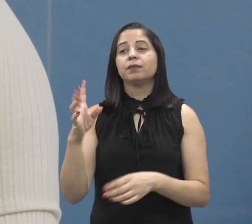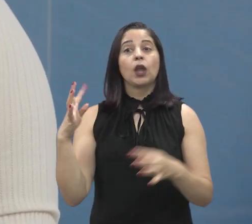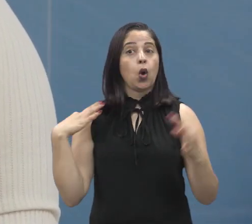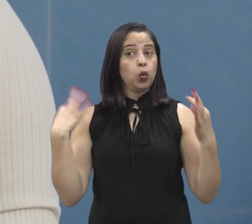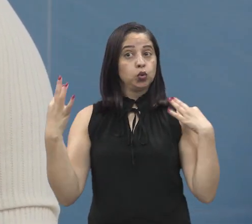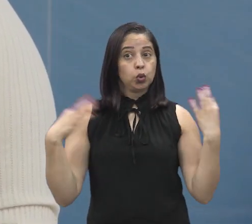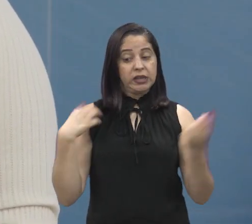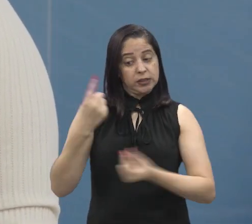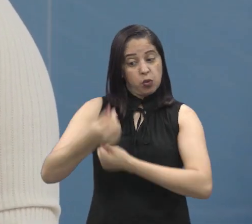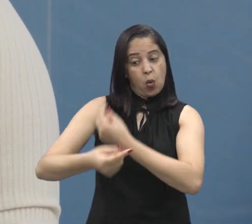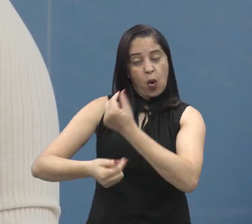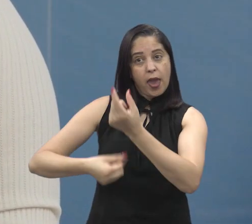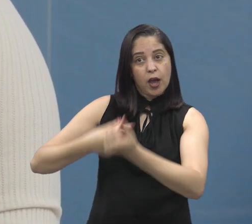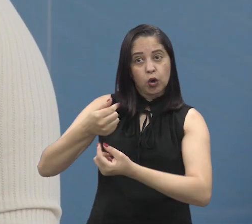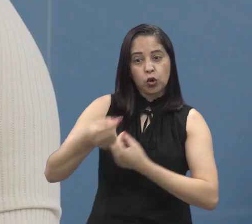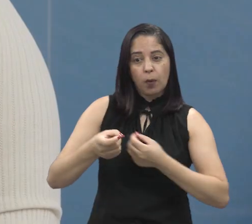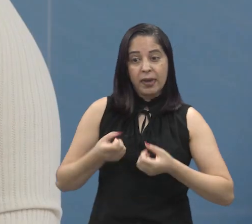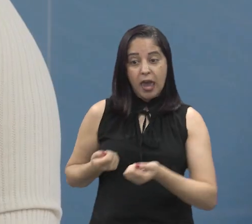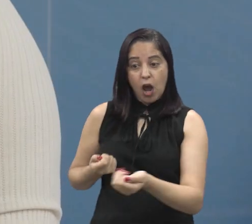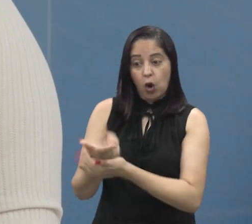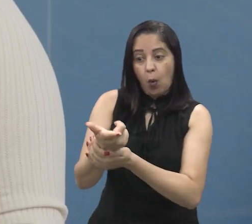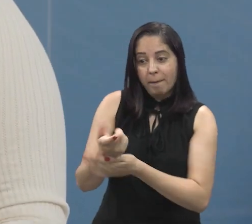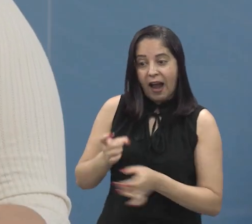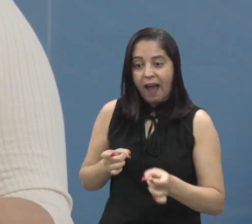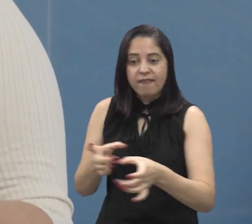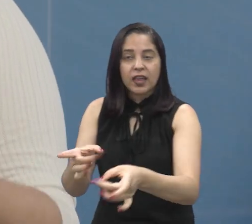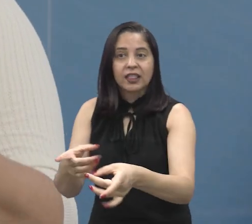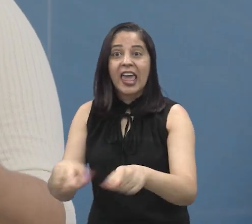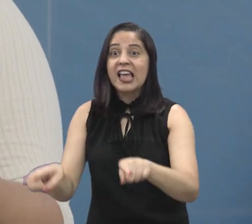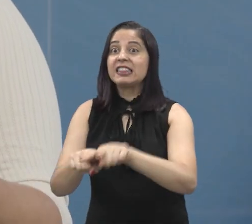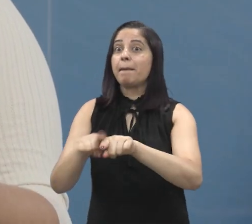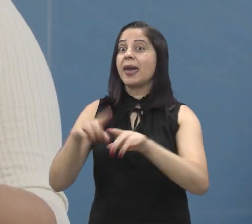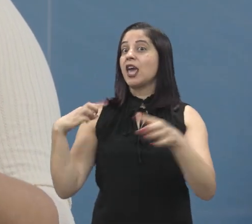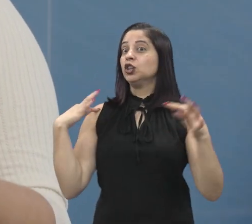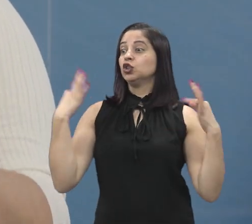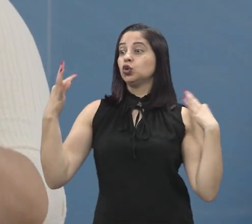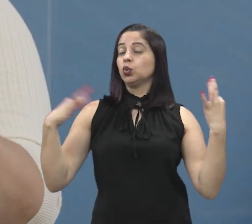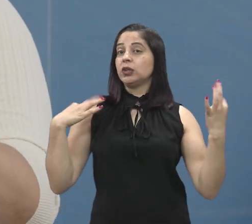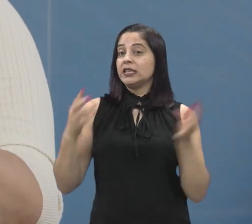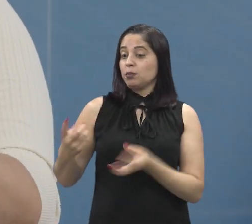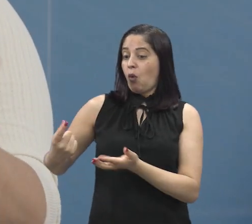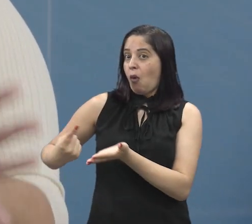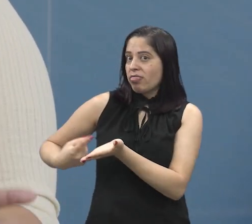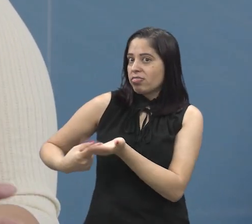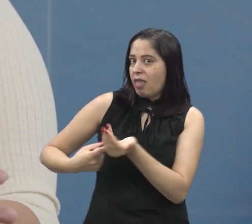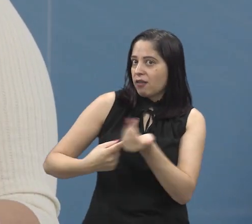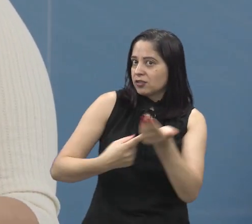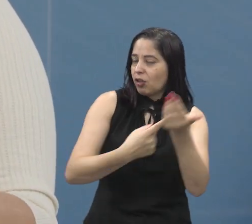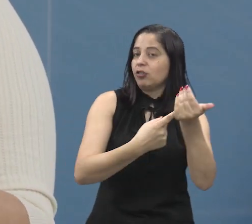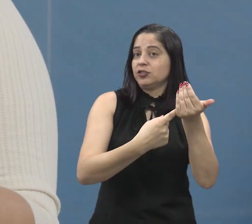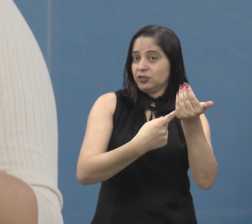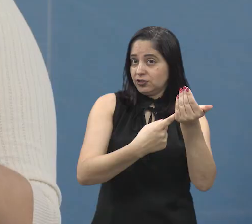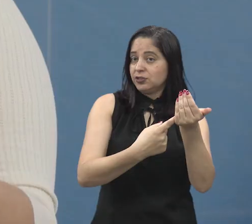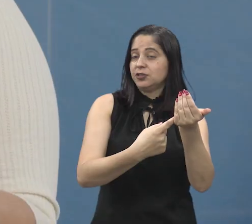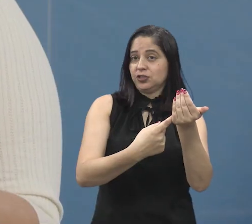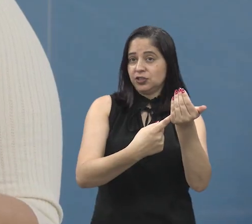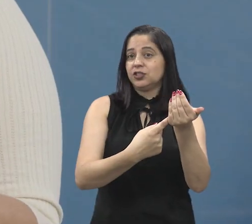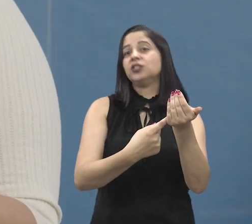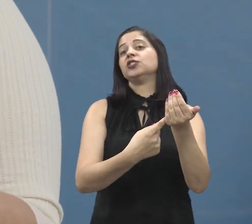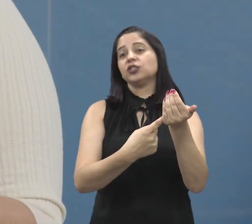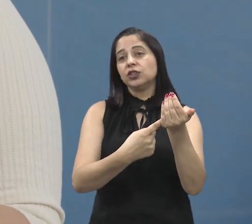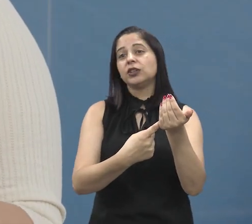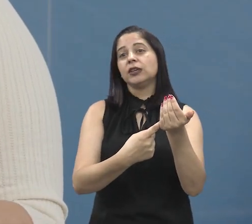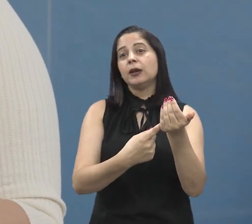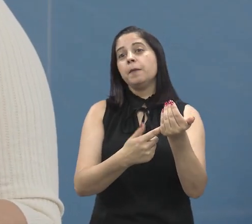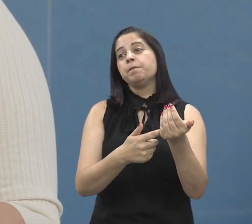desse ano, o turismo mais forte, nós temos um plural de segmentos. O mais